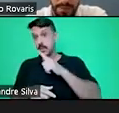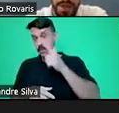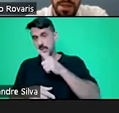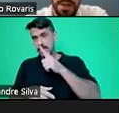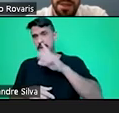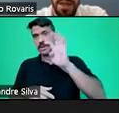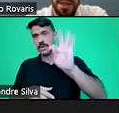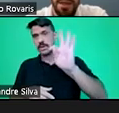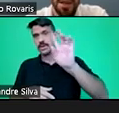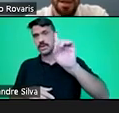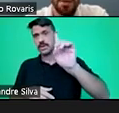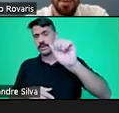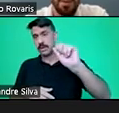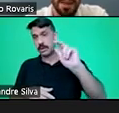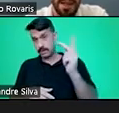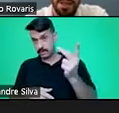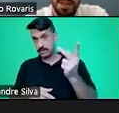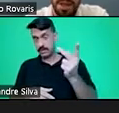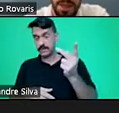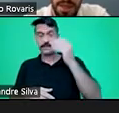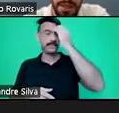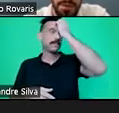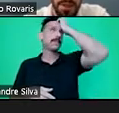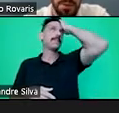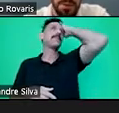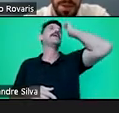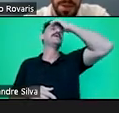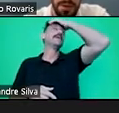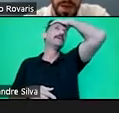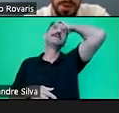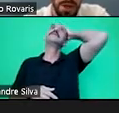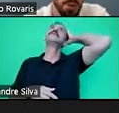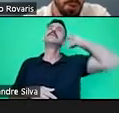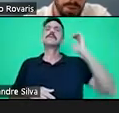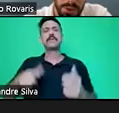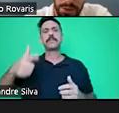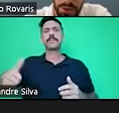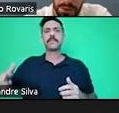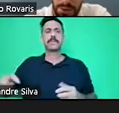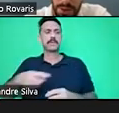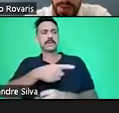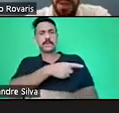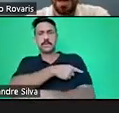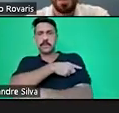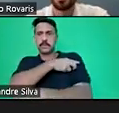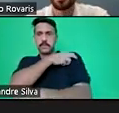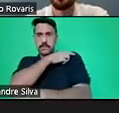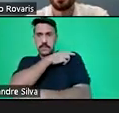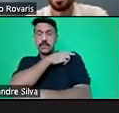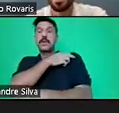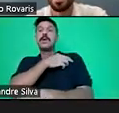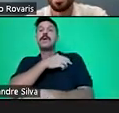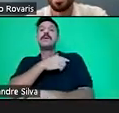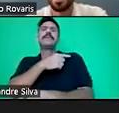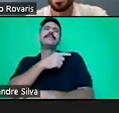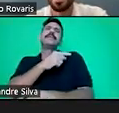TDAH têm uma taxa de repetência no ensino fundamental e médio que é o dobro da dos controles. A gente